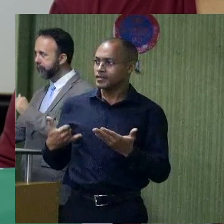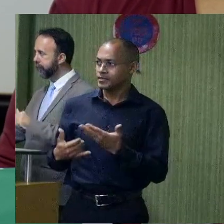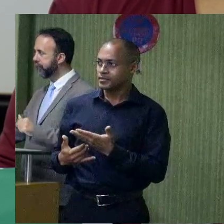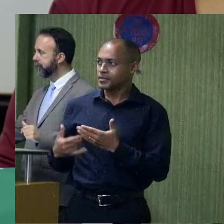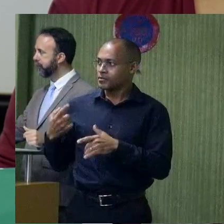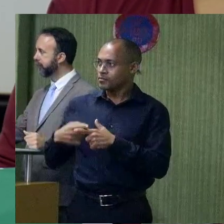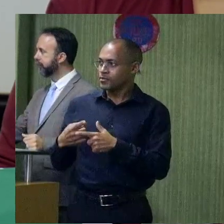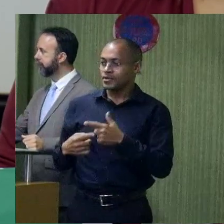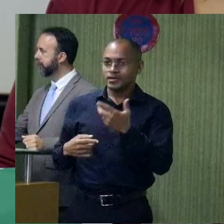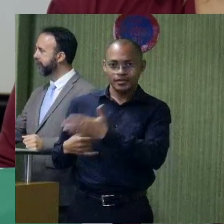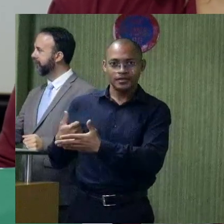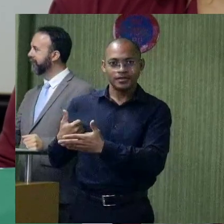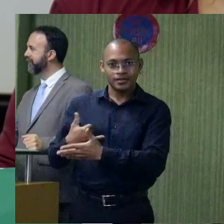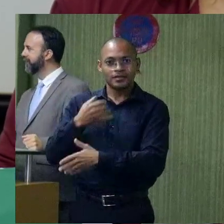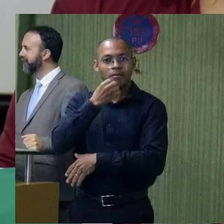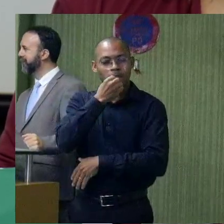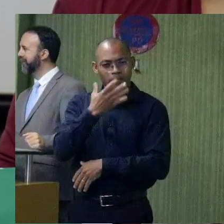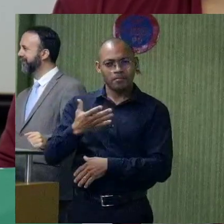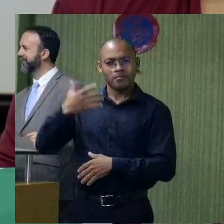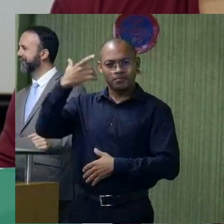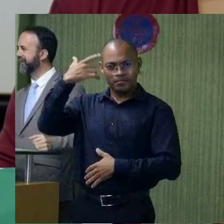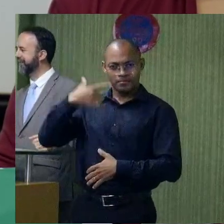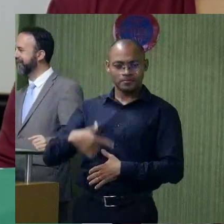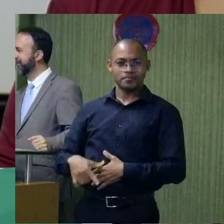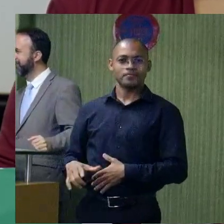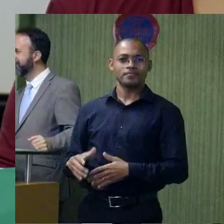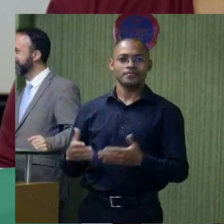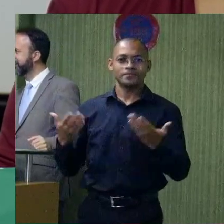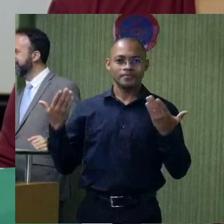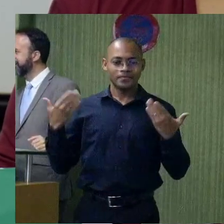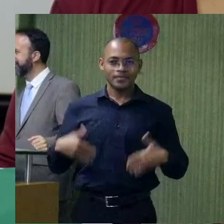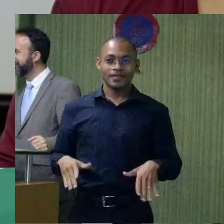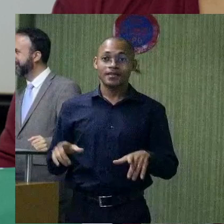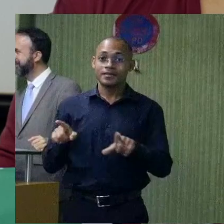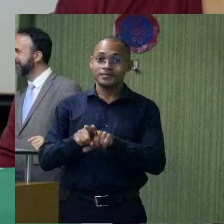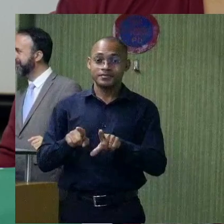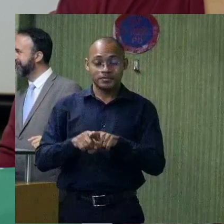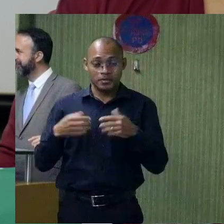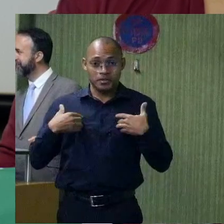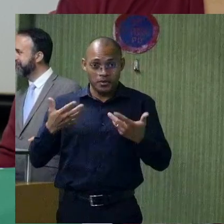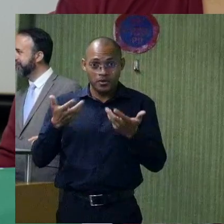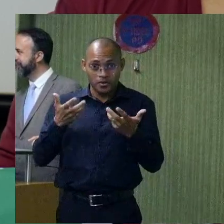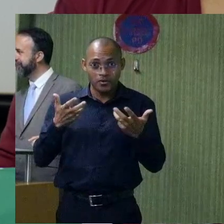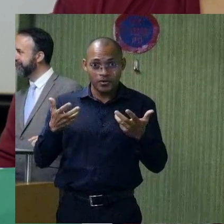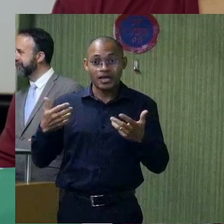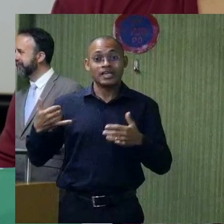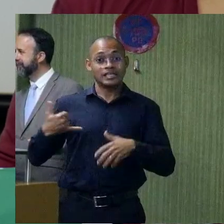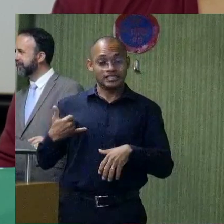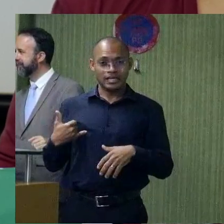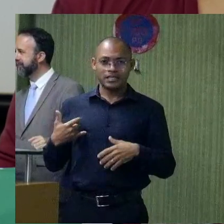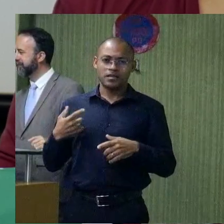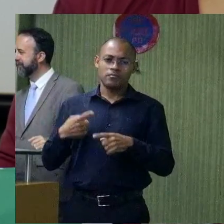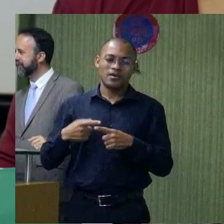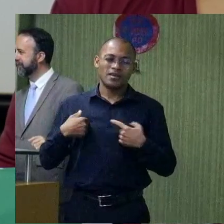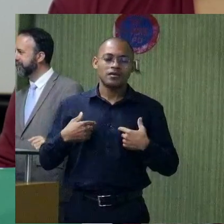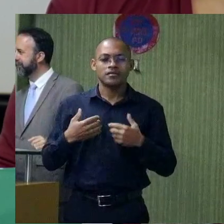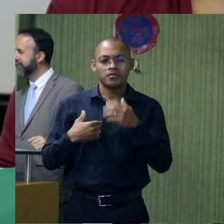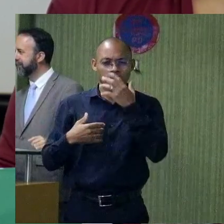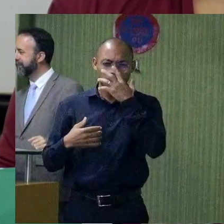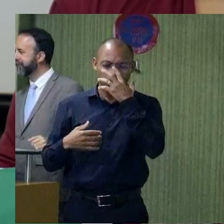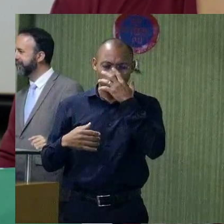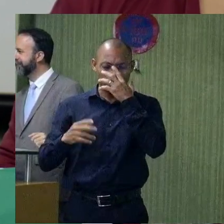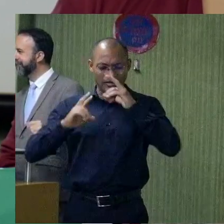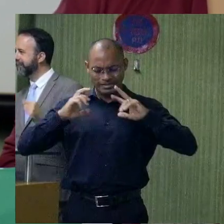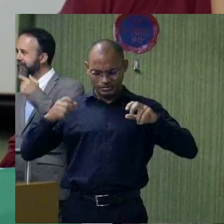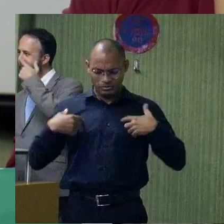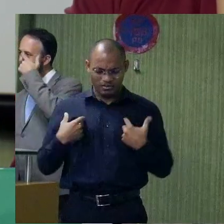senhora está muito bem e mais ainda né Eu quero chegar assim eu já ando tão cansada e quando eu vejo